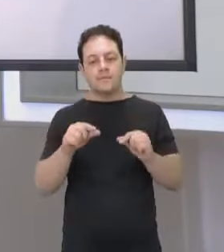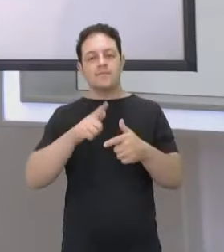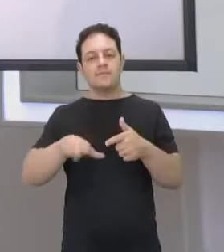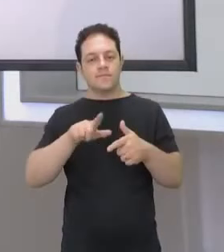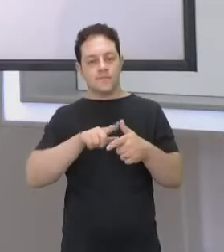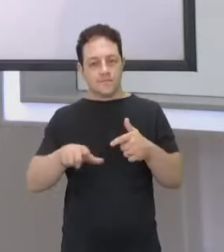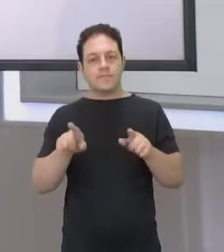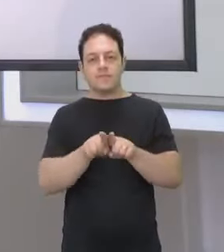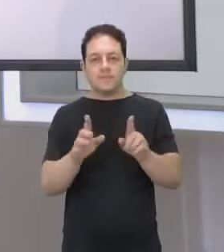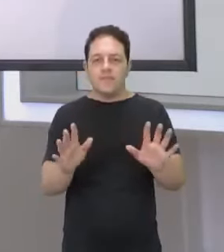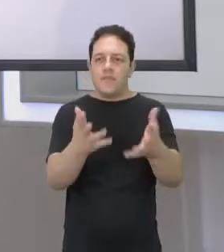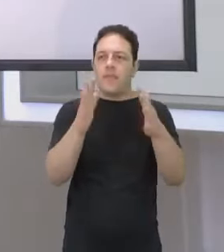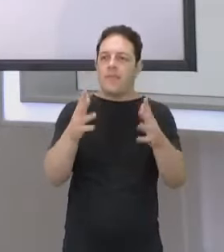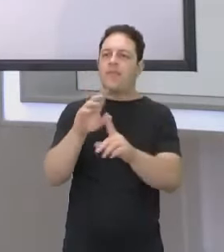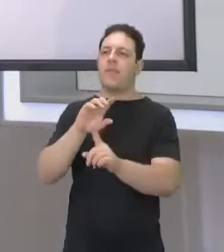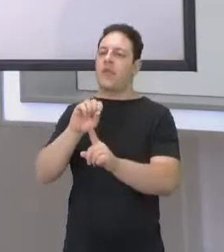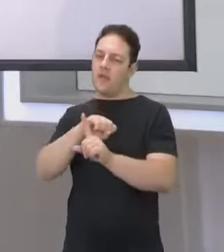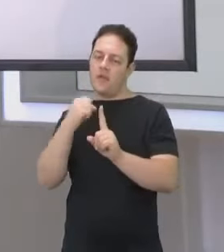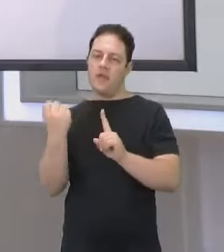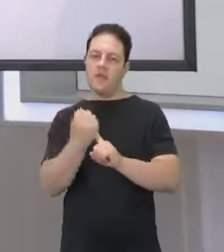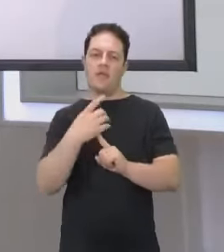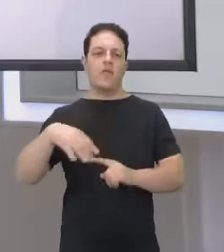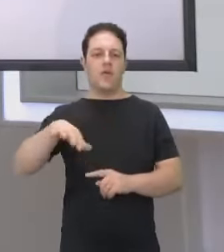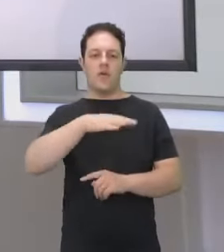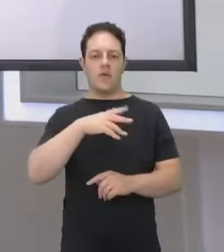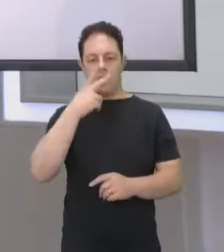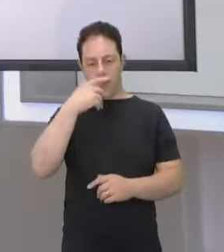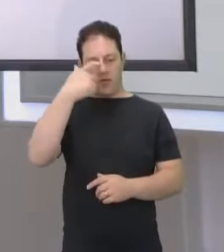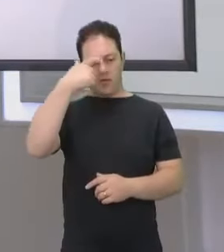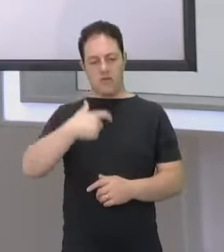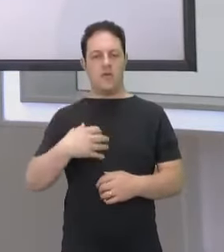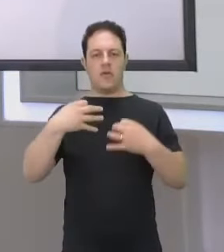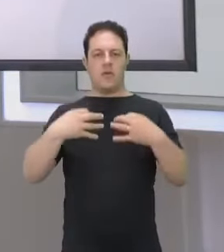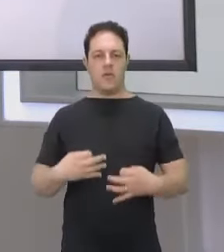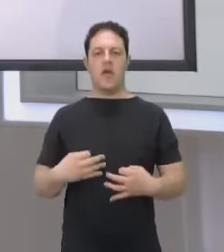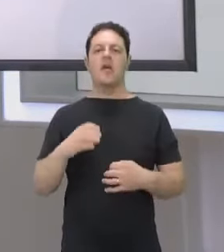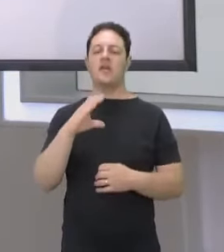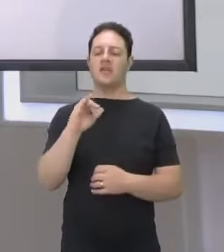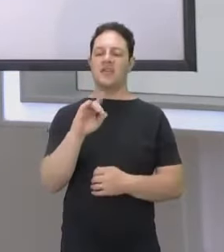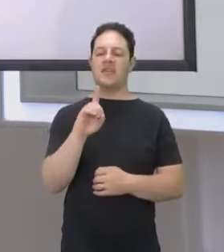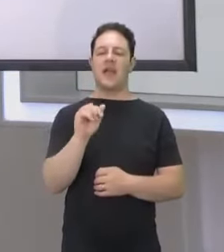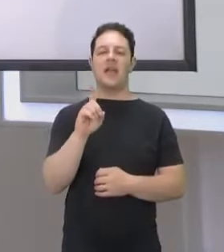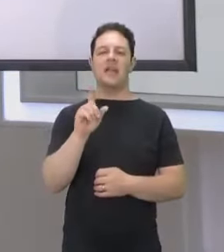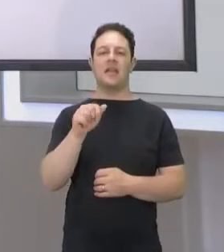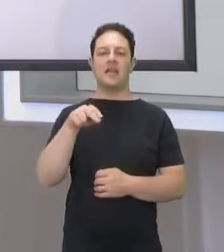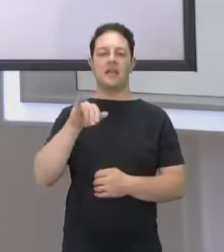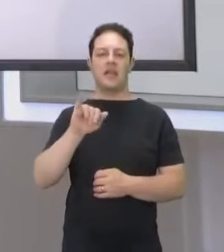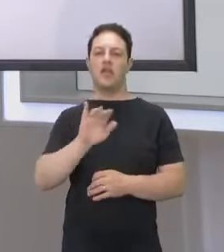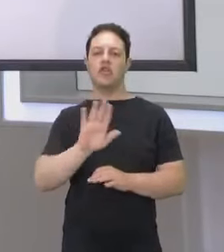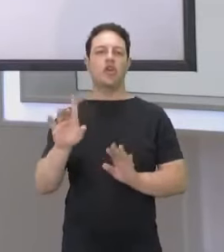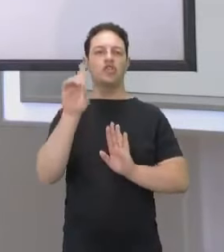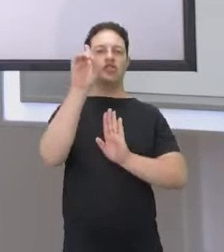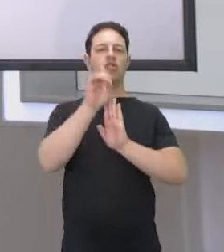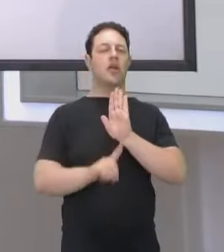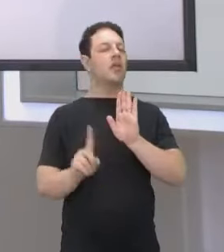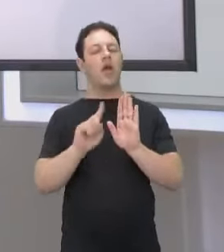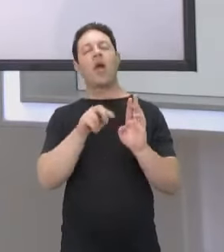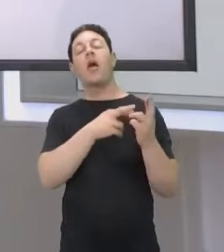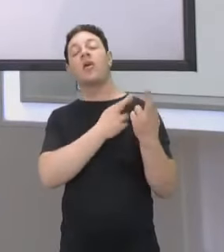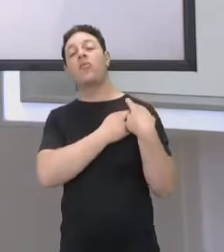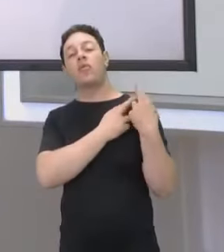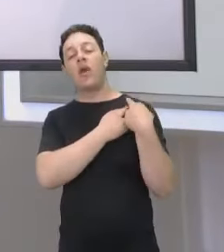da cidadania. Pessoal, cidadania não é só direito. Cidadania é responsabilidade, cidadania